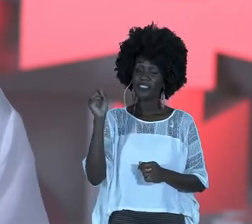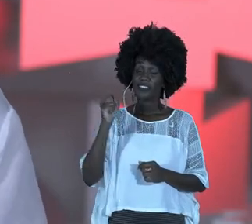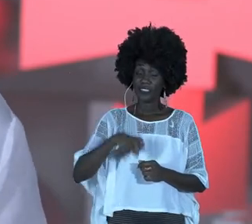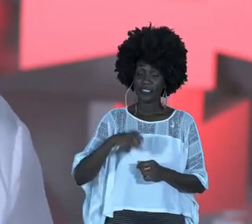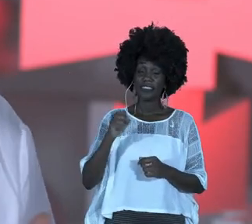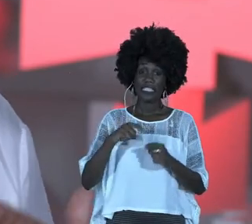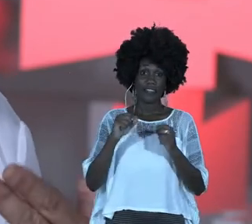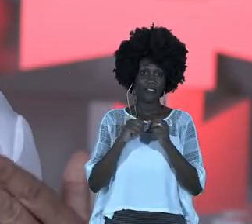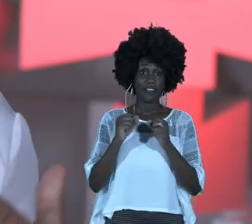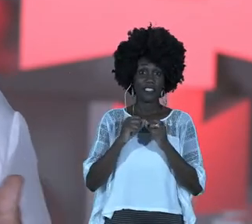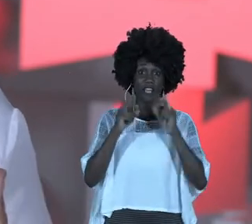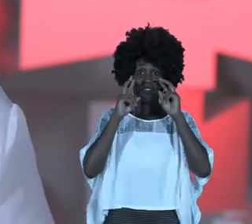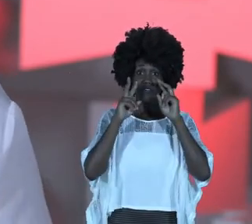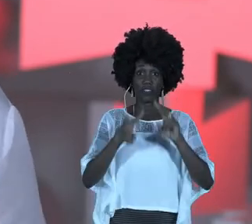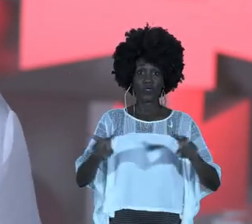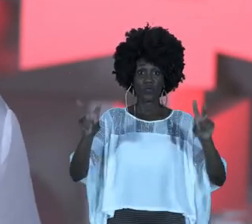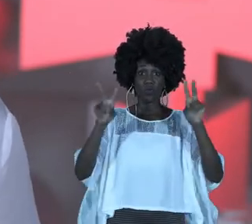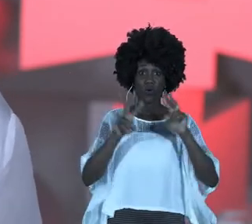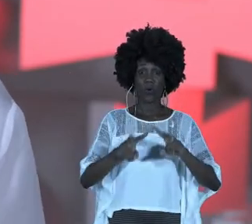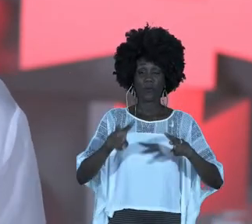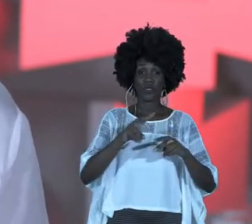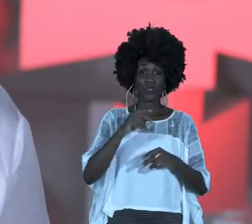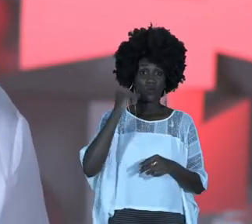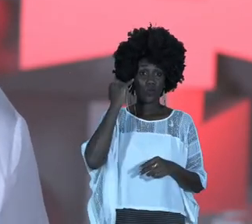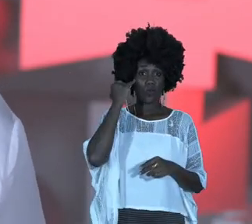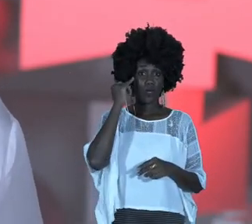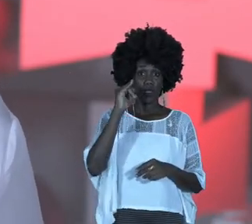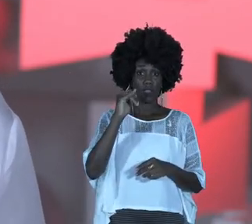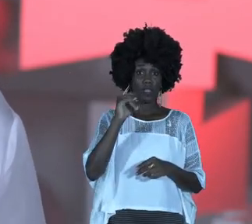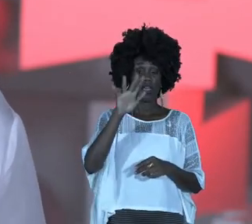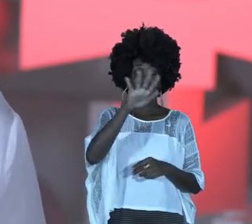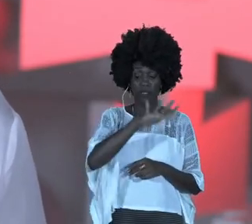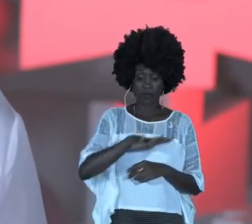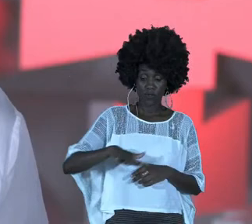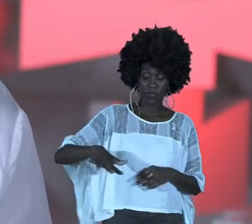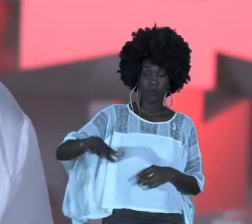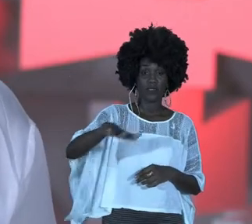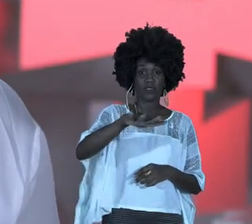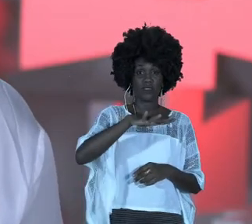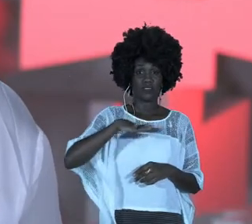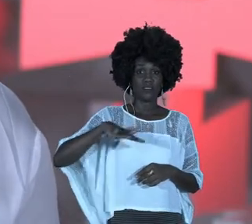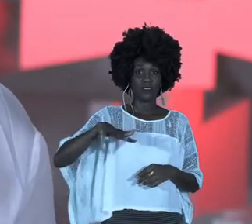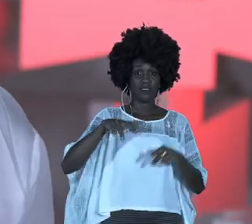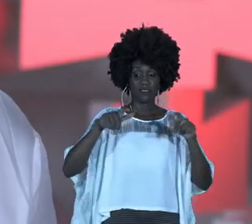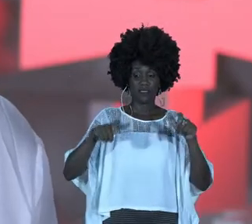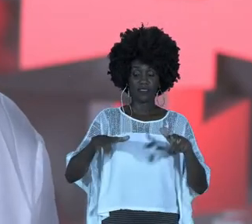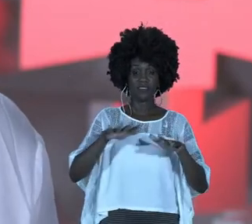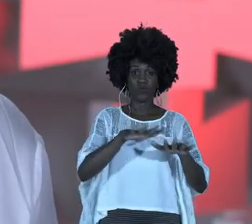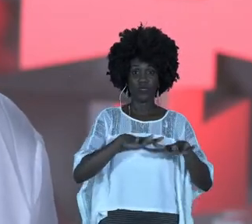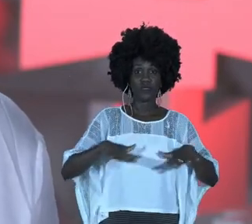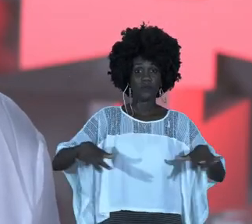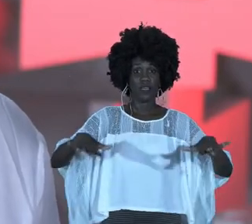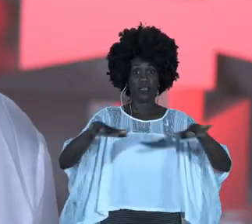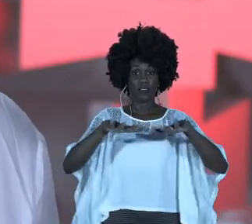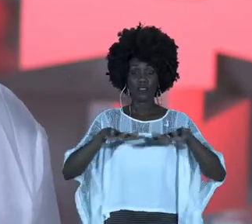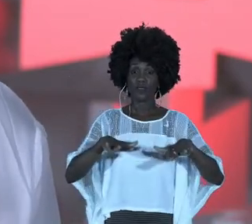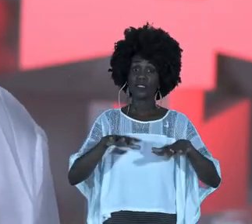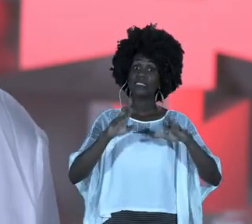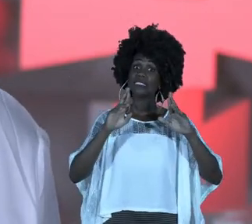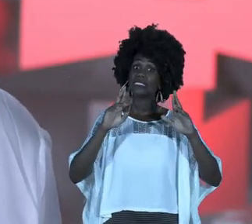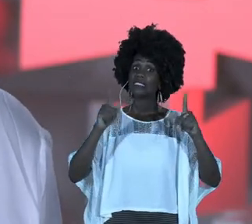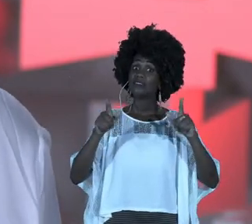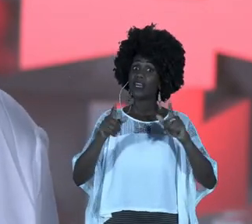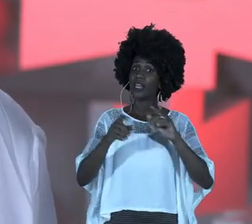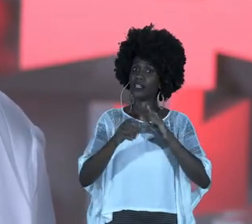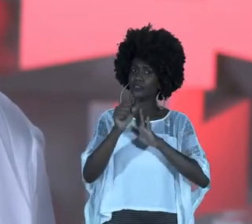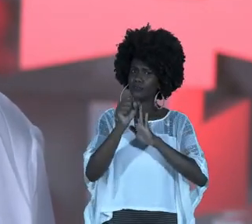realizar no campo visual a ideia da espacialidade. Diferente da perspectiva que